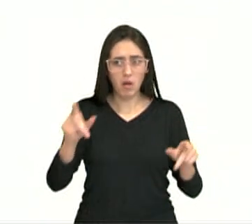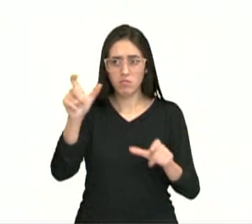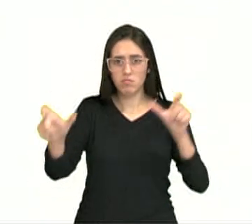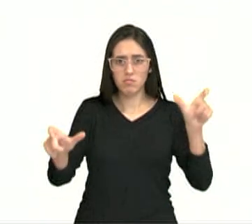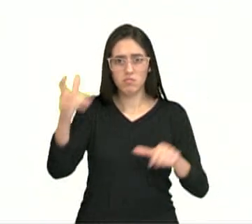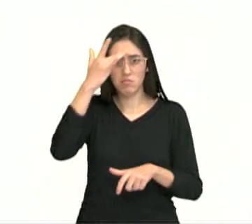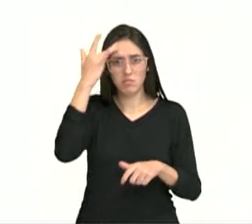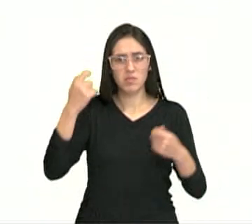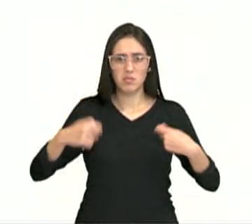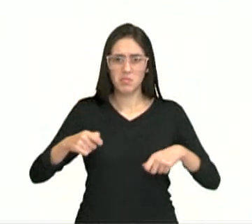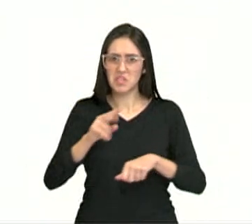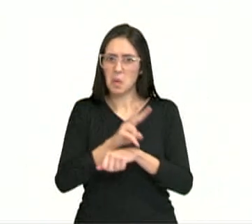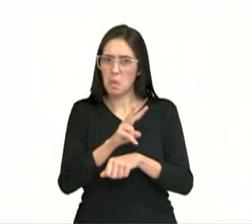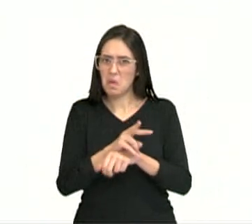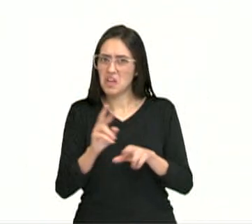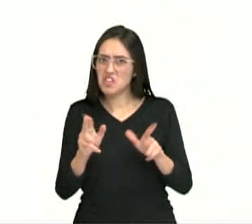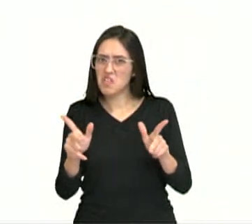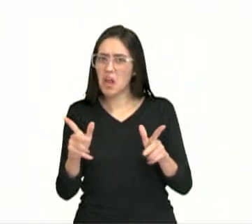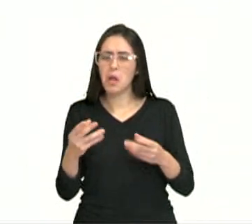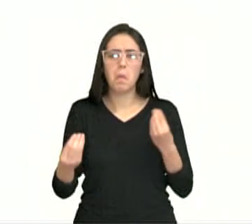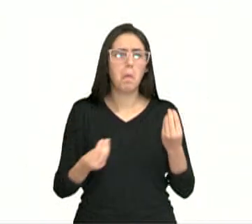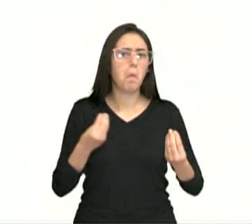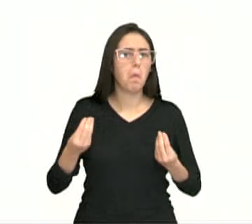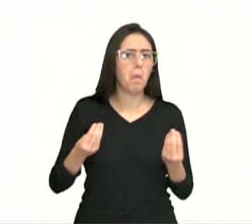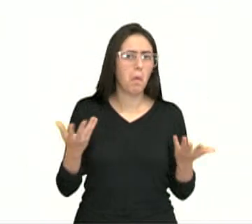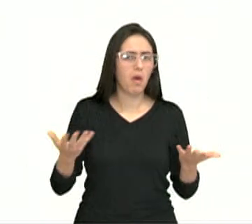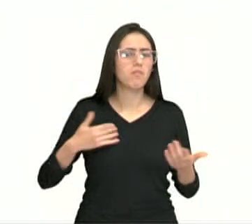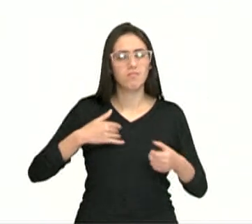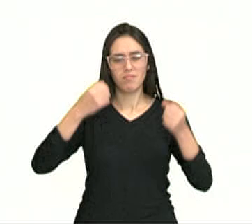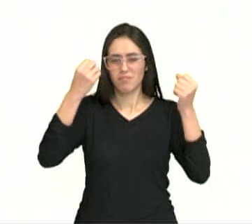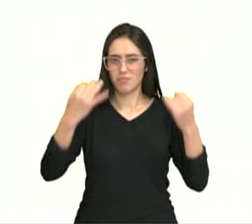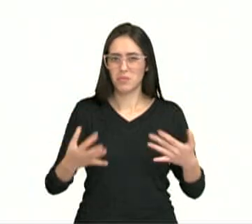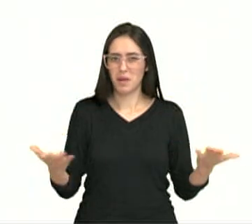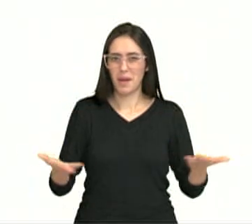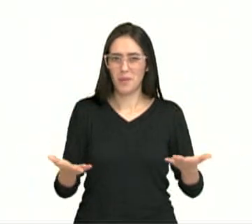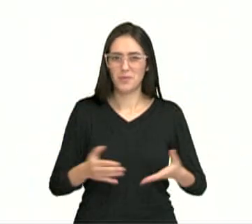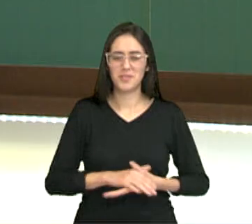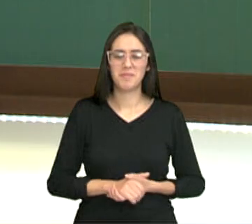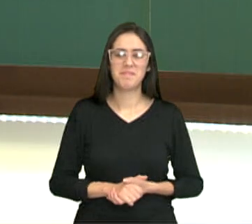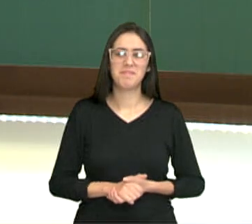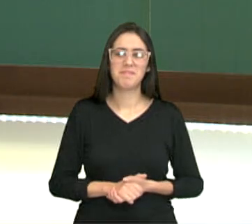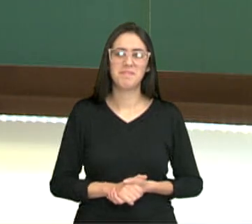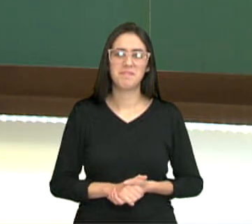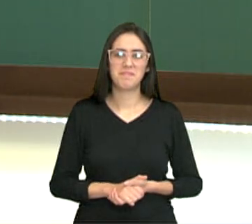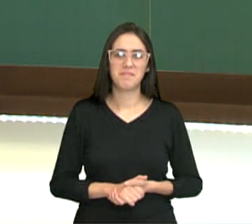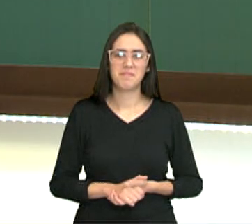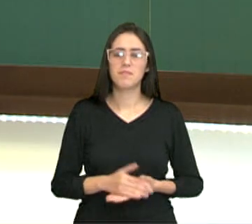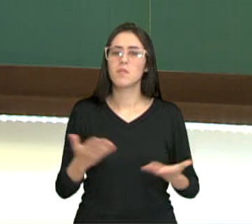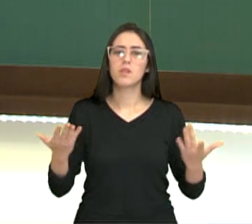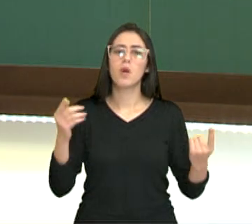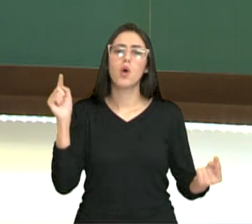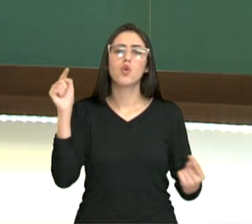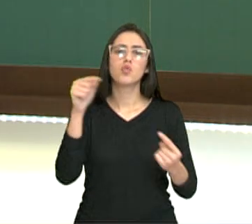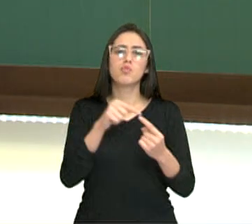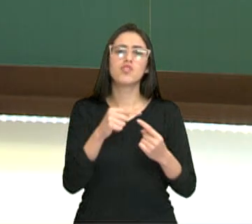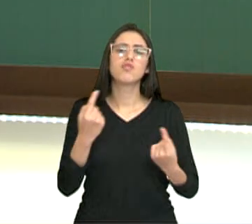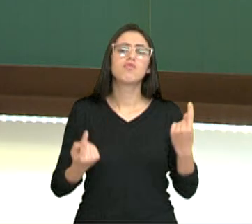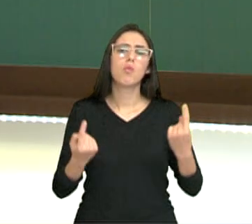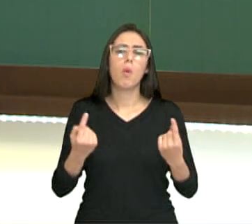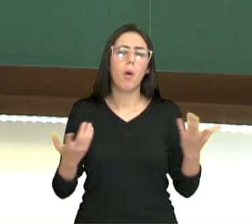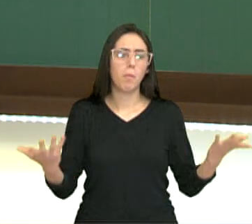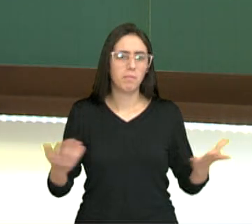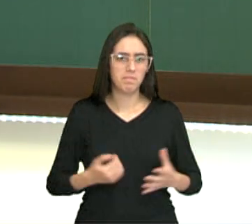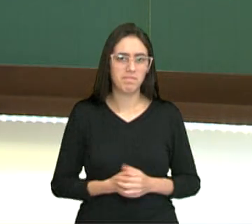têm que tomar cuidados diferentes? É sobre tudo isso que nós vamos conversar hoje. Com quais objetivos essa nossa